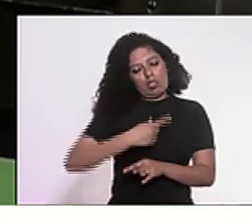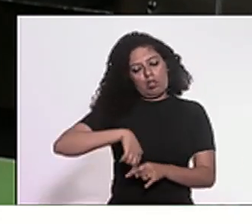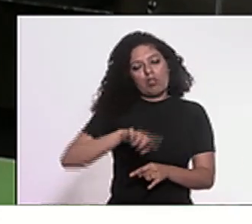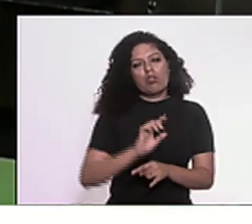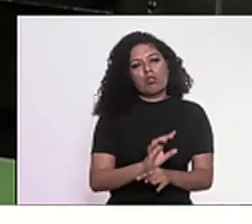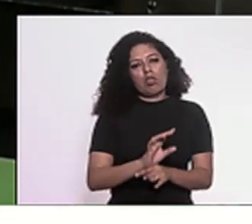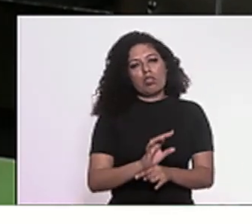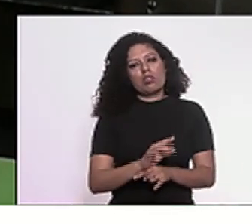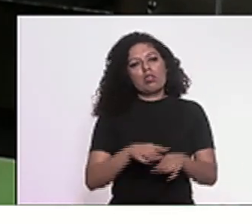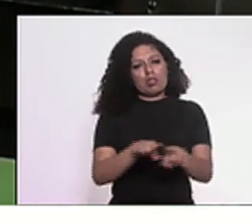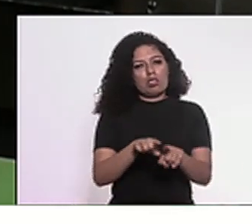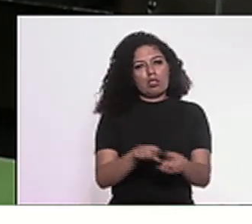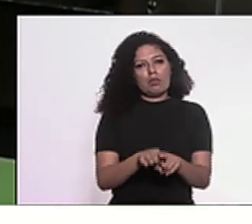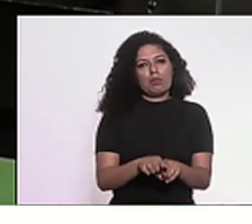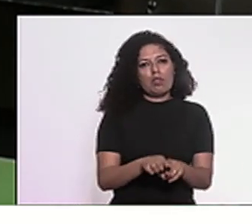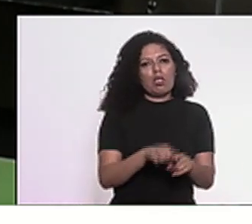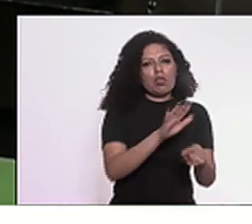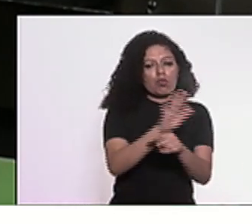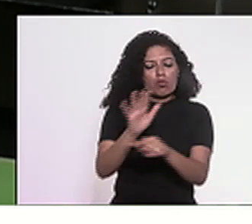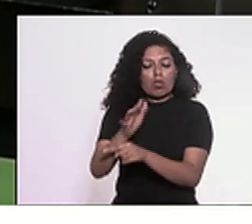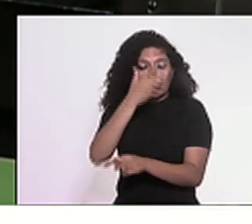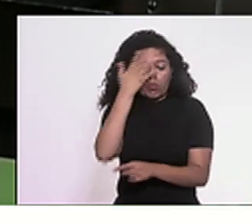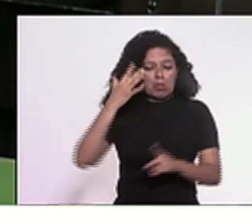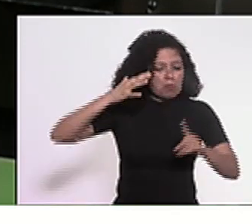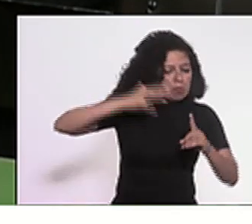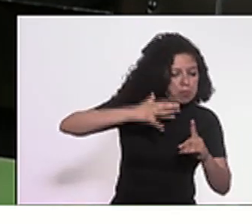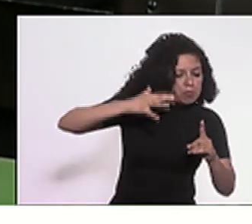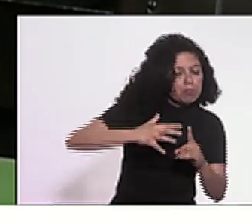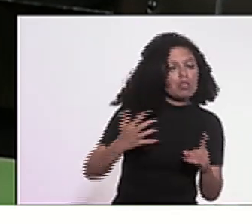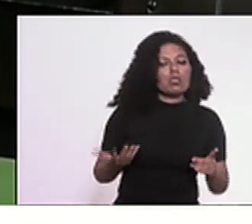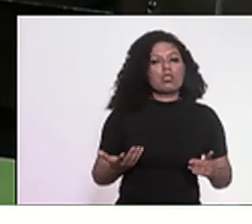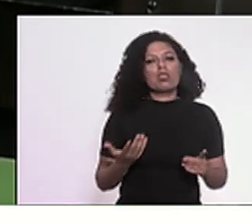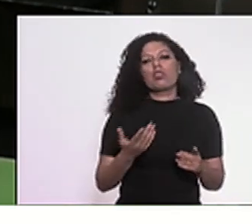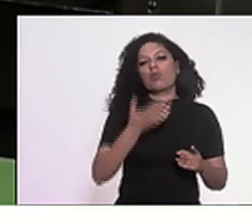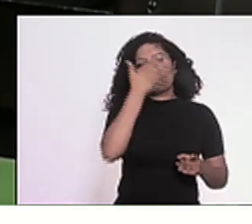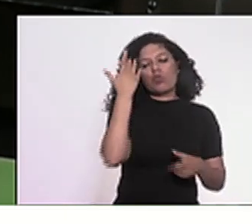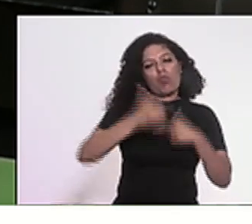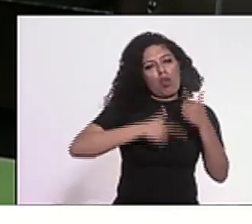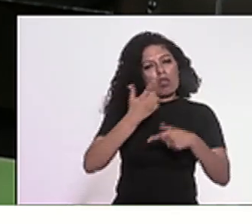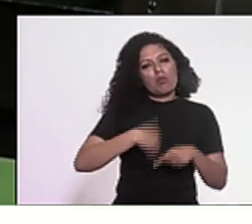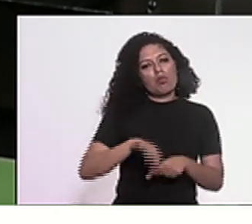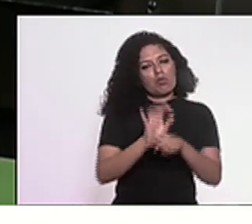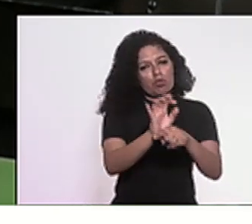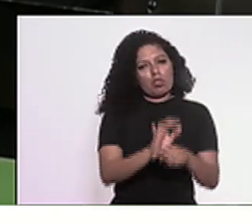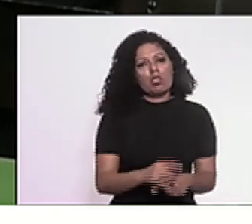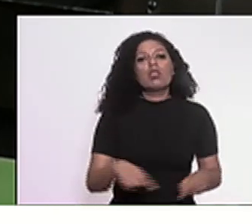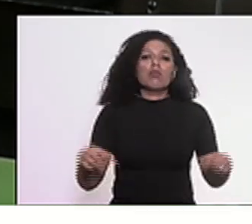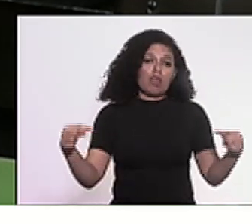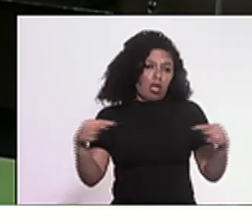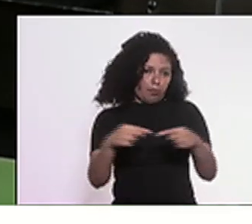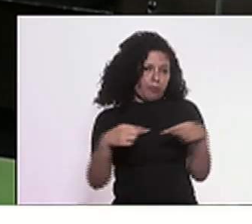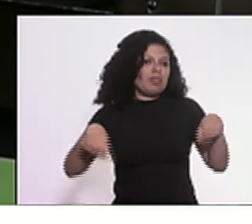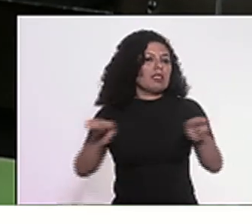atender também as vítimas de assédio, os servidores públicos, que estarão enquadrados